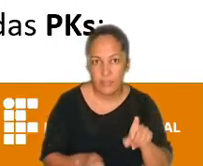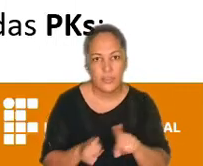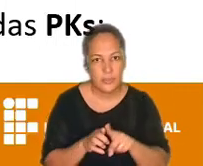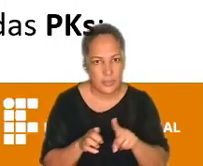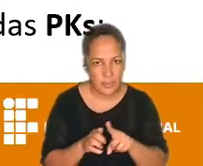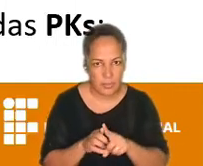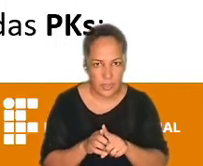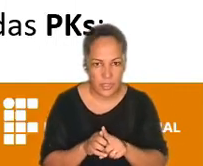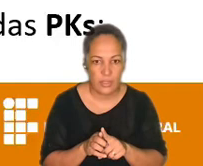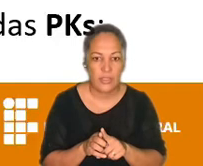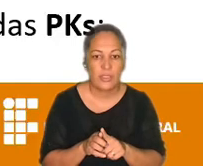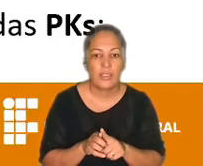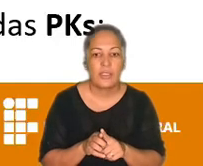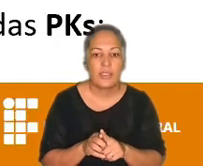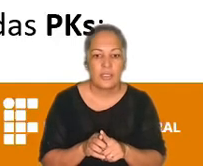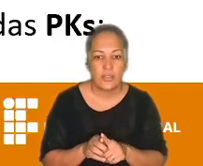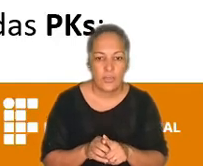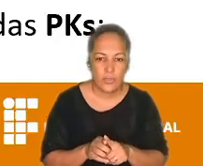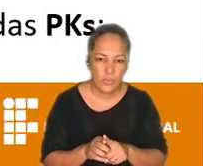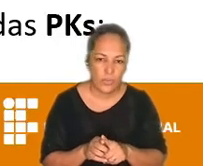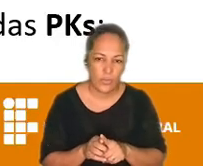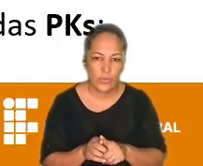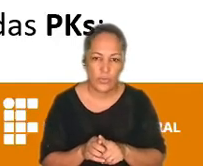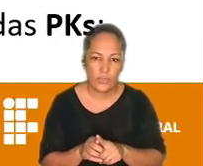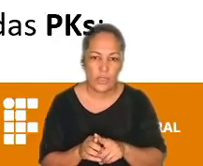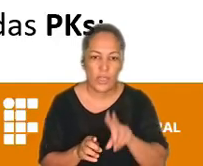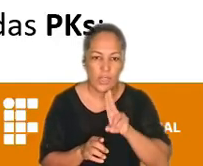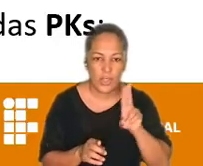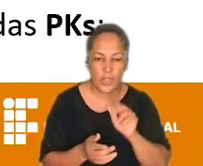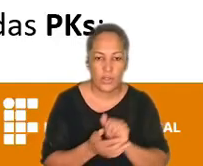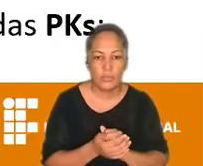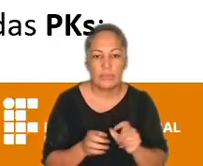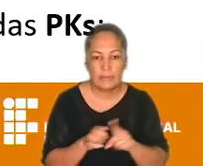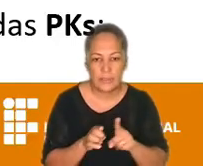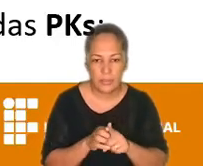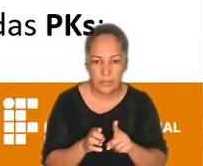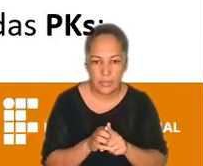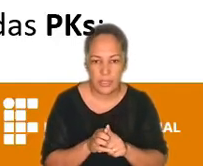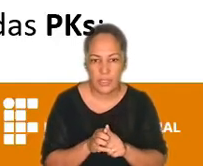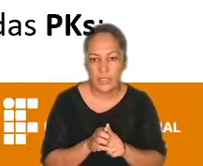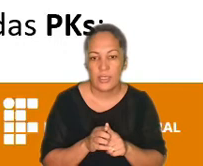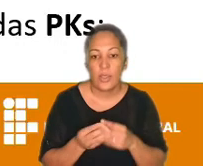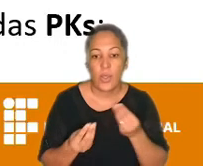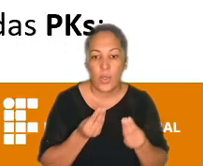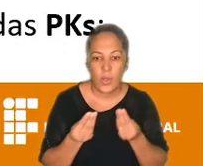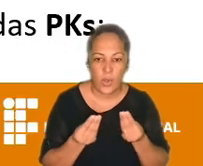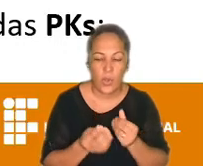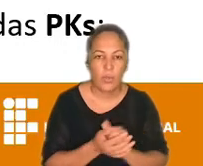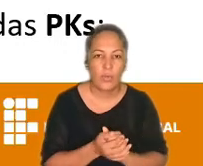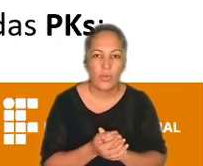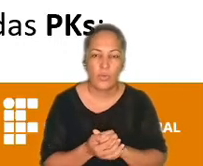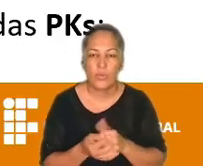key, foreign é estrangeiro em inglês, key é chave, tá bom? FK